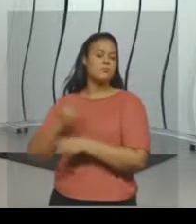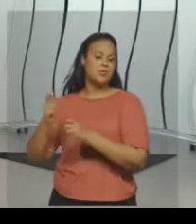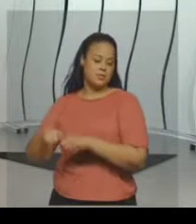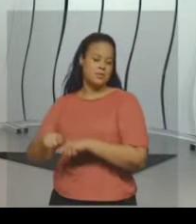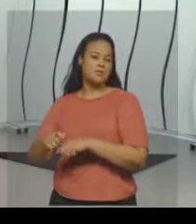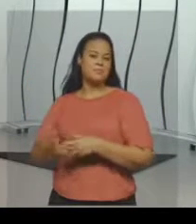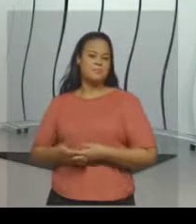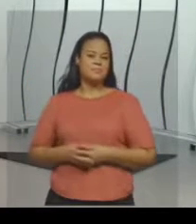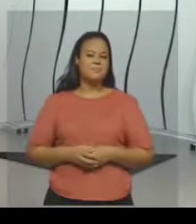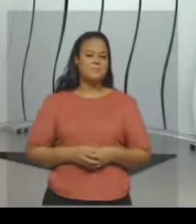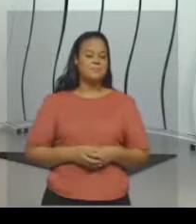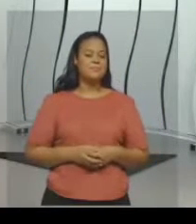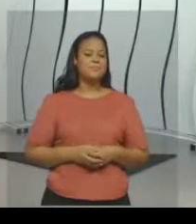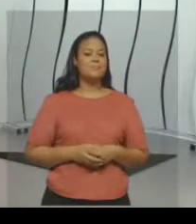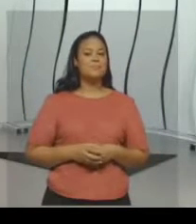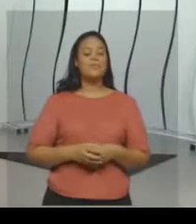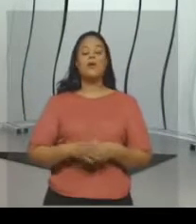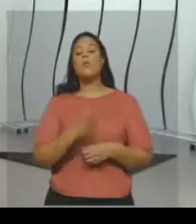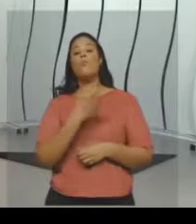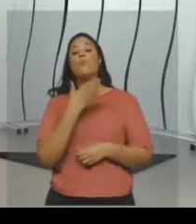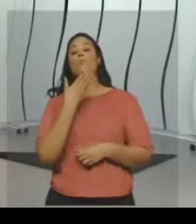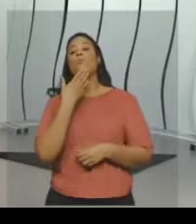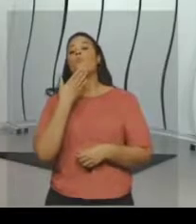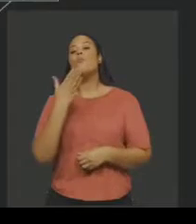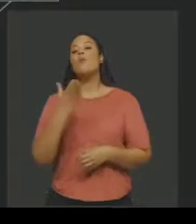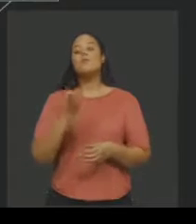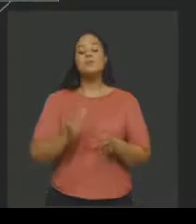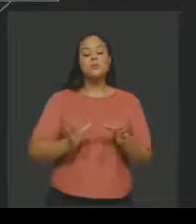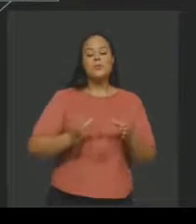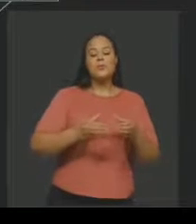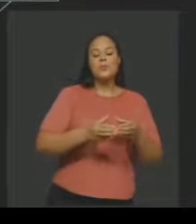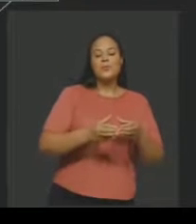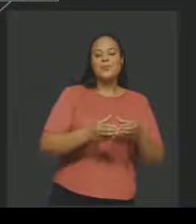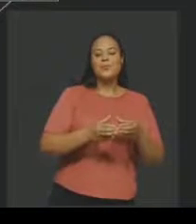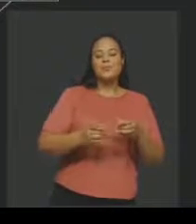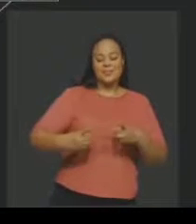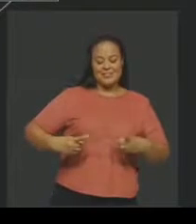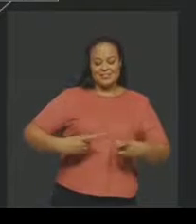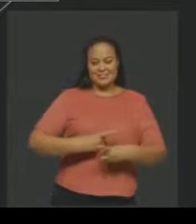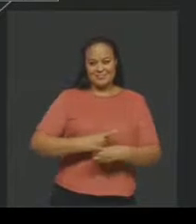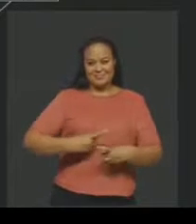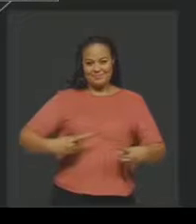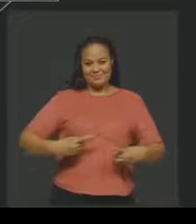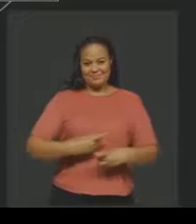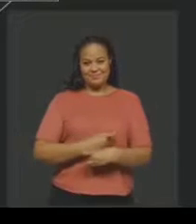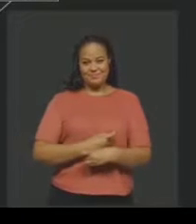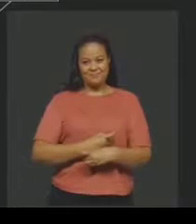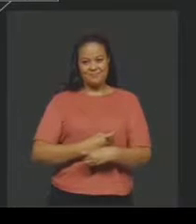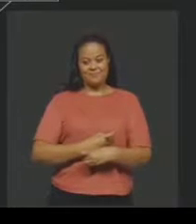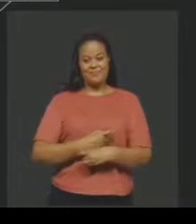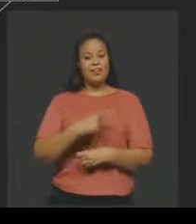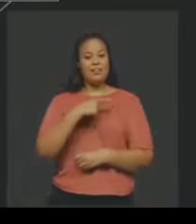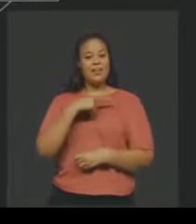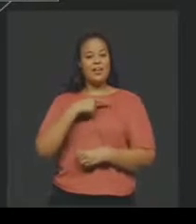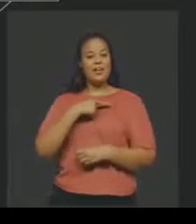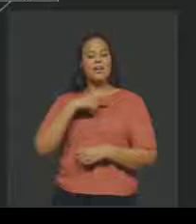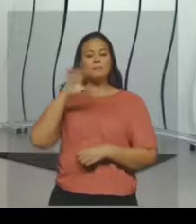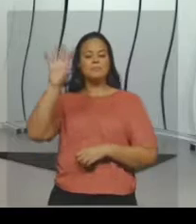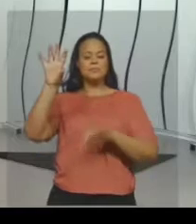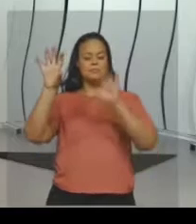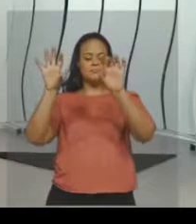Vamos ver quais são os representantes, então, desse grupo Monera. Aqui a gente tem uma divisão